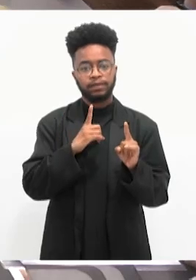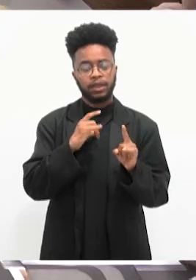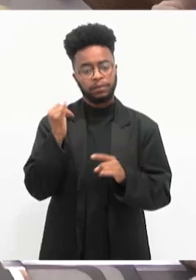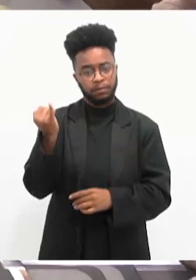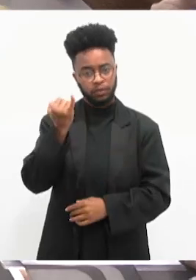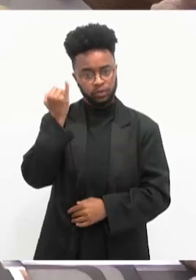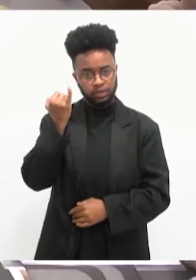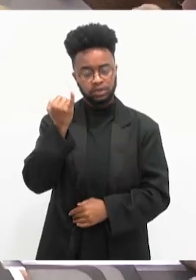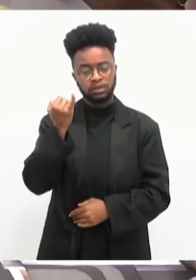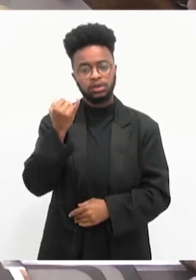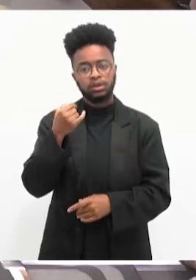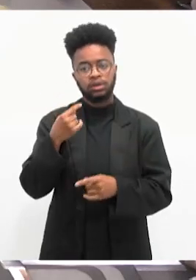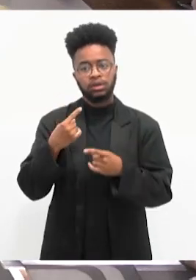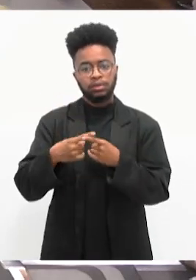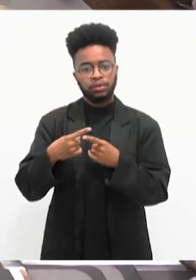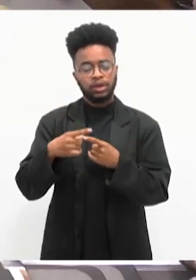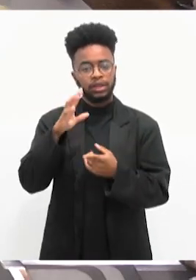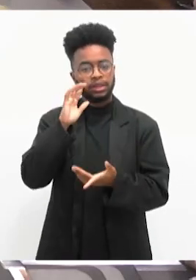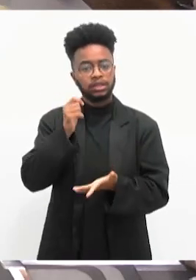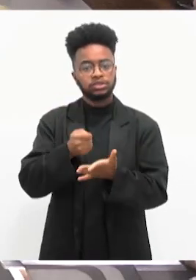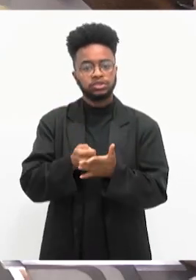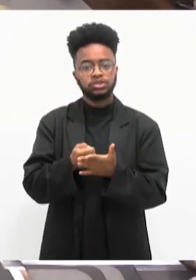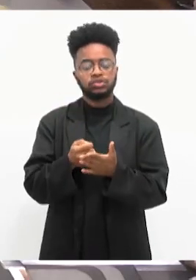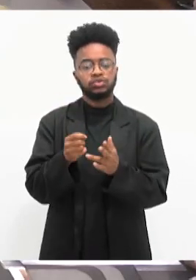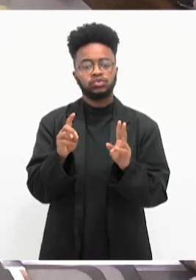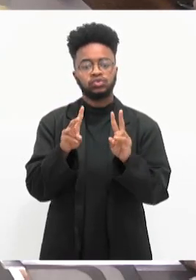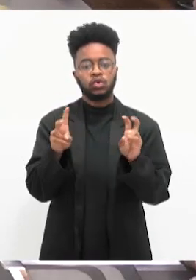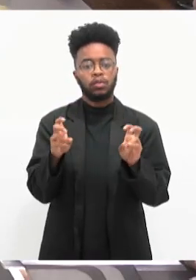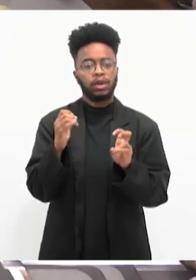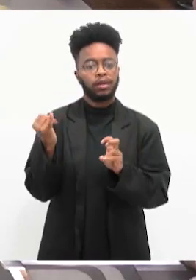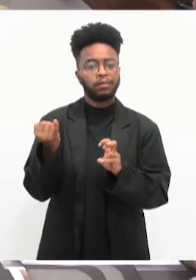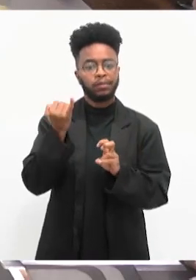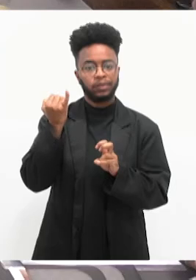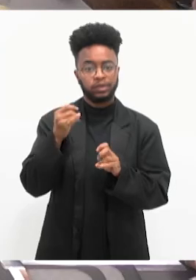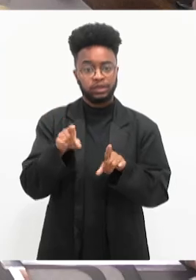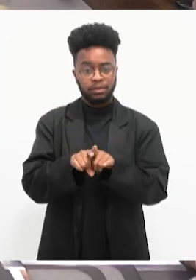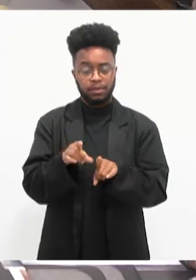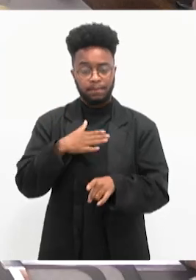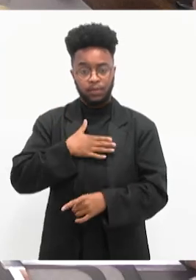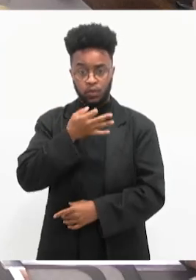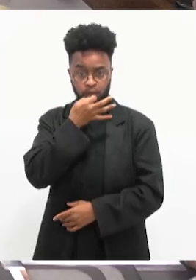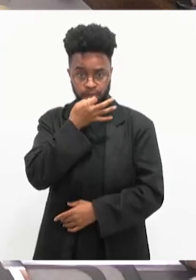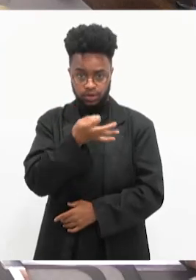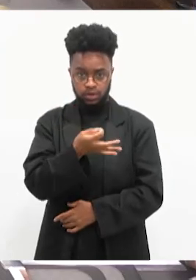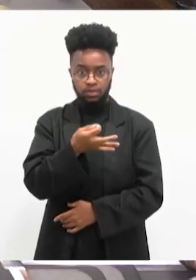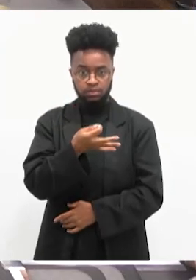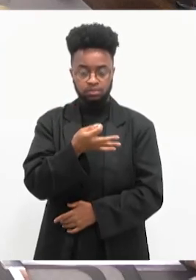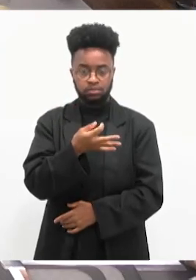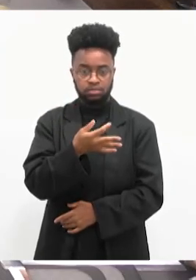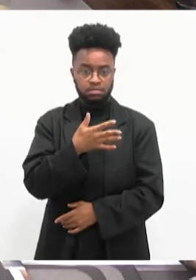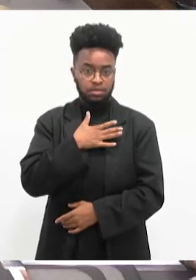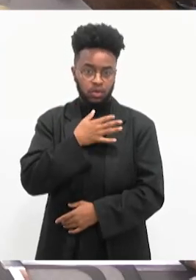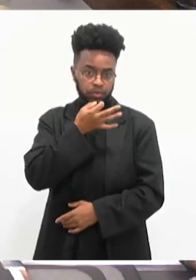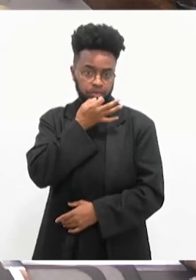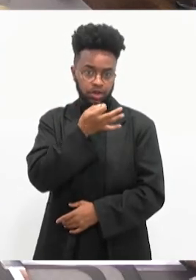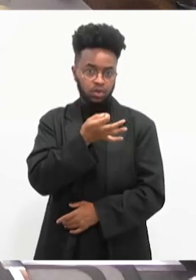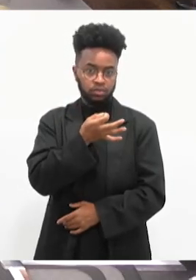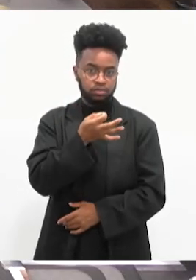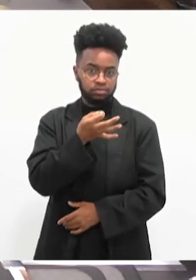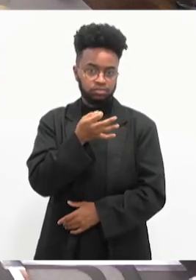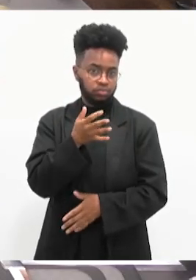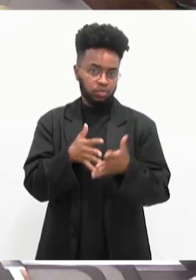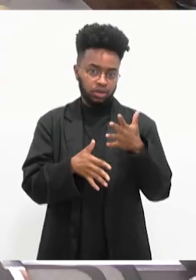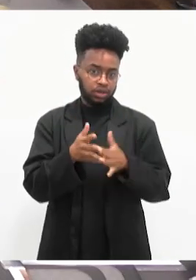relevância para determinar a importância e, na minha opinião, singela opinião, ela não